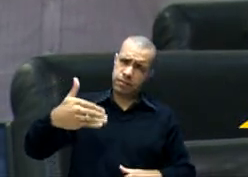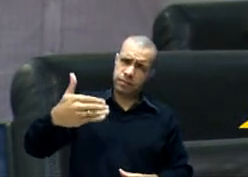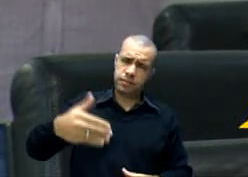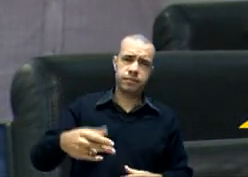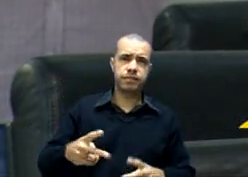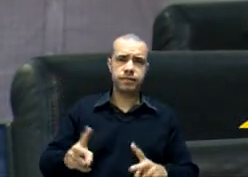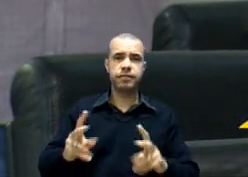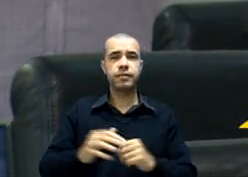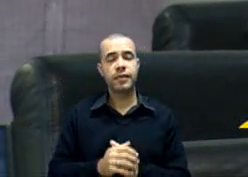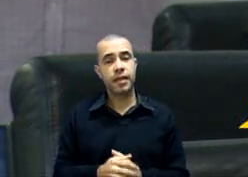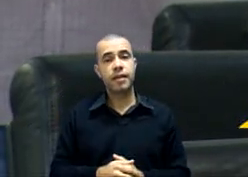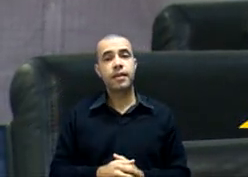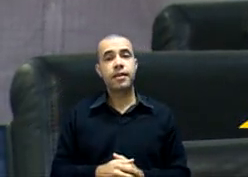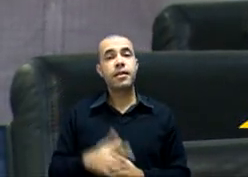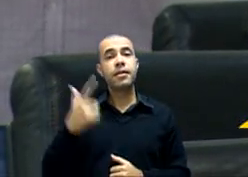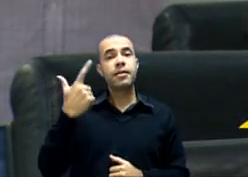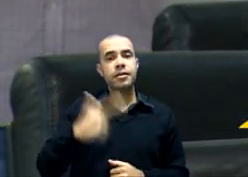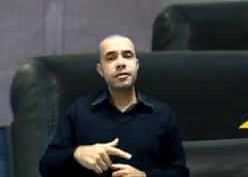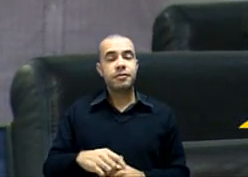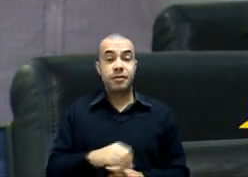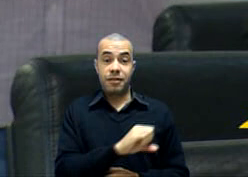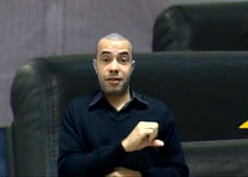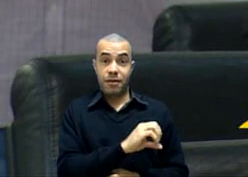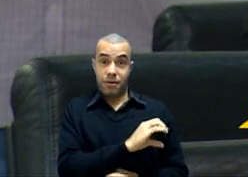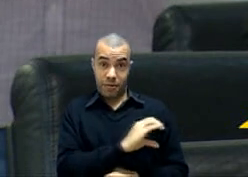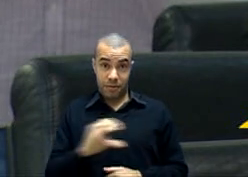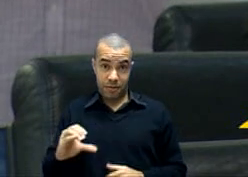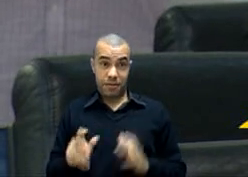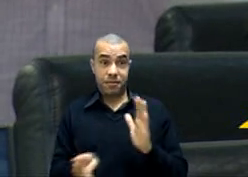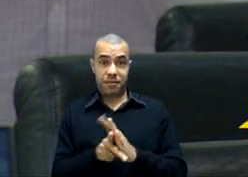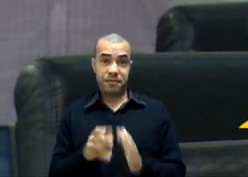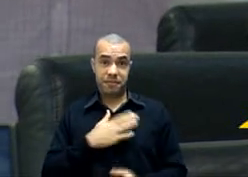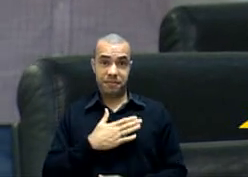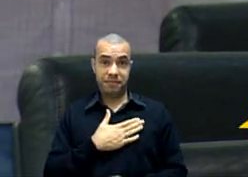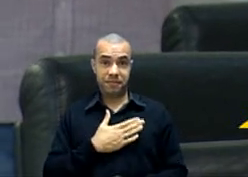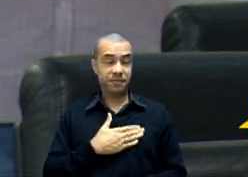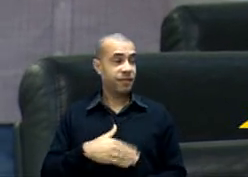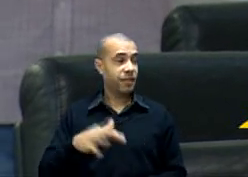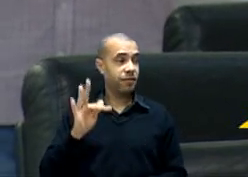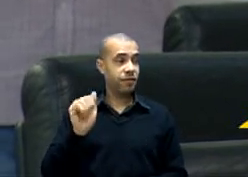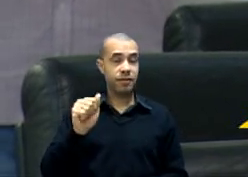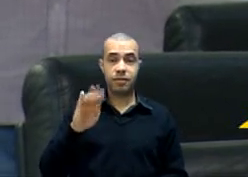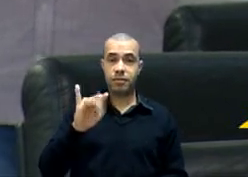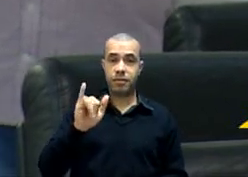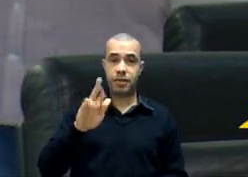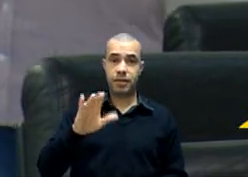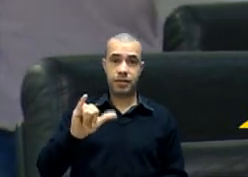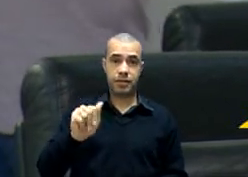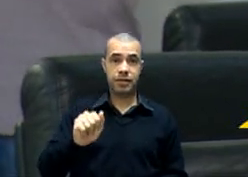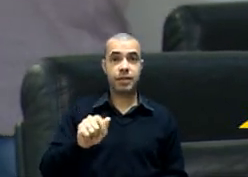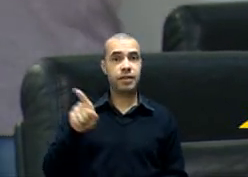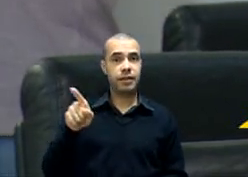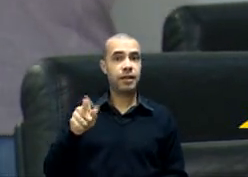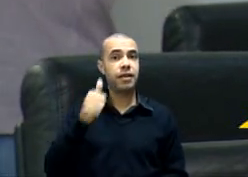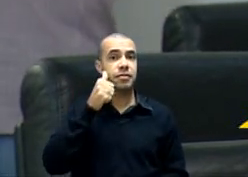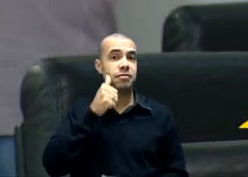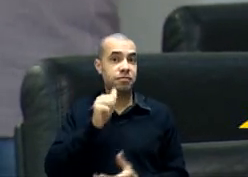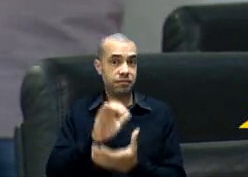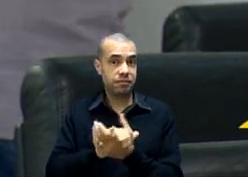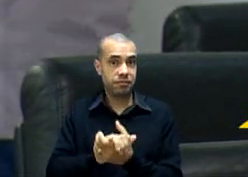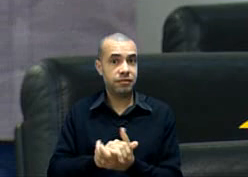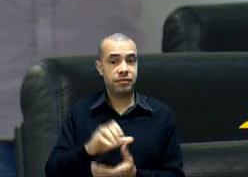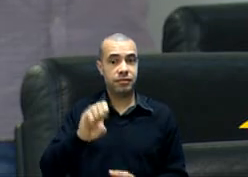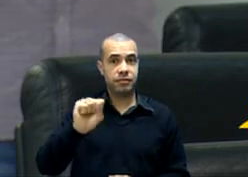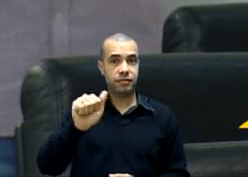também um especial para minha cunhada Fabrícia Nantes Monteiro Catarino, pastora Fabrícia, esposa do pastor Sandro, lá da Vila